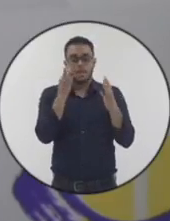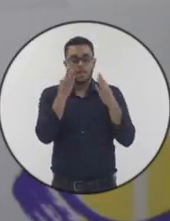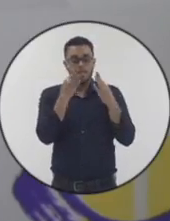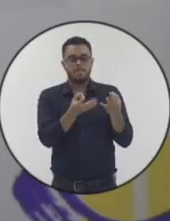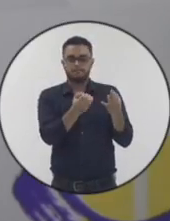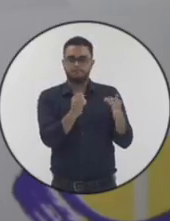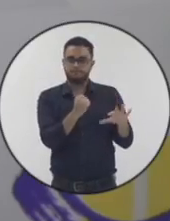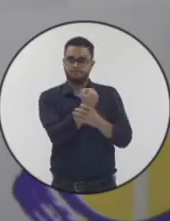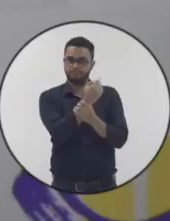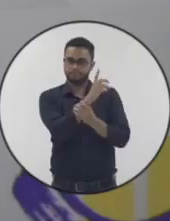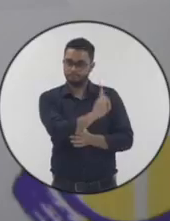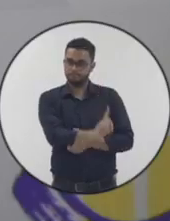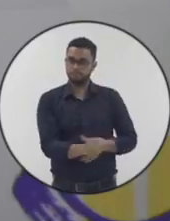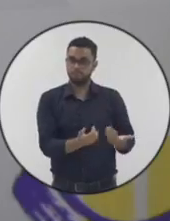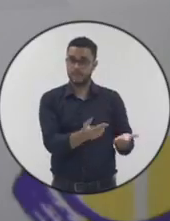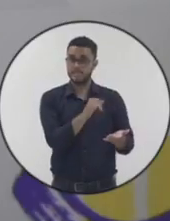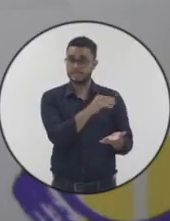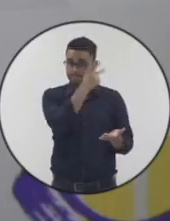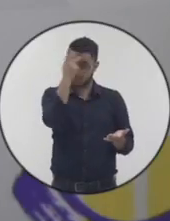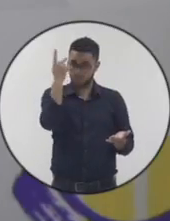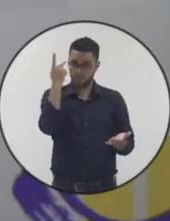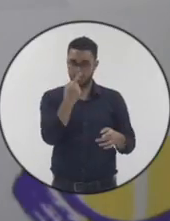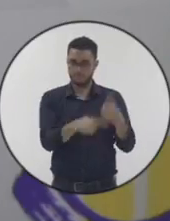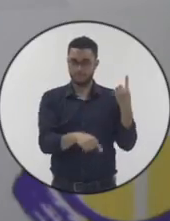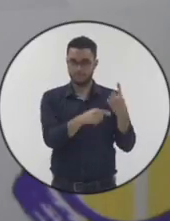direitos a pessoas que têm negação de direitos.